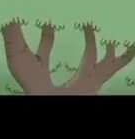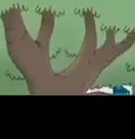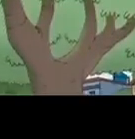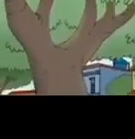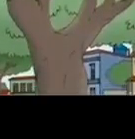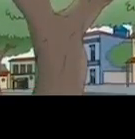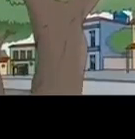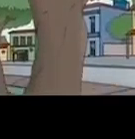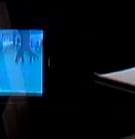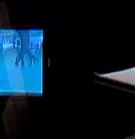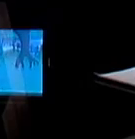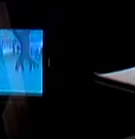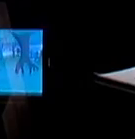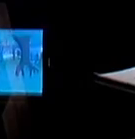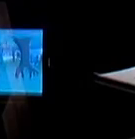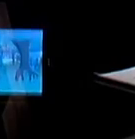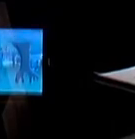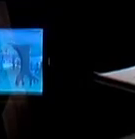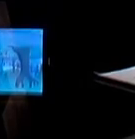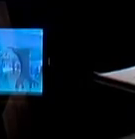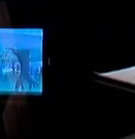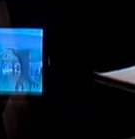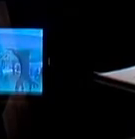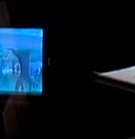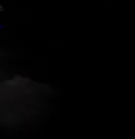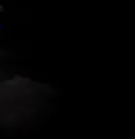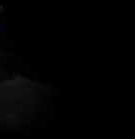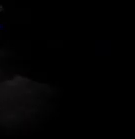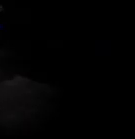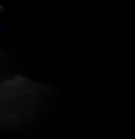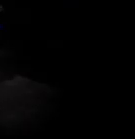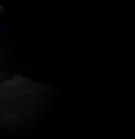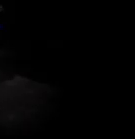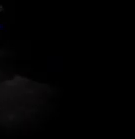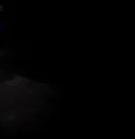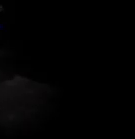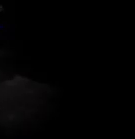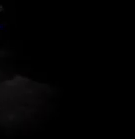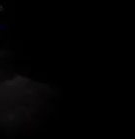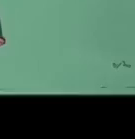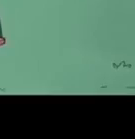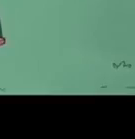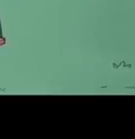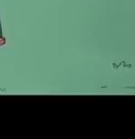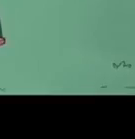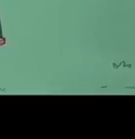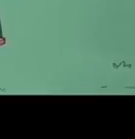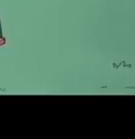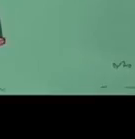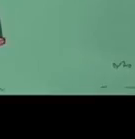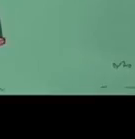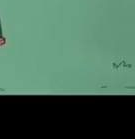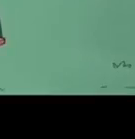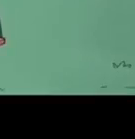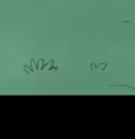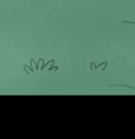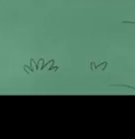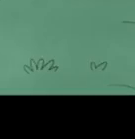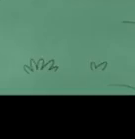aprendendo de tantas maneiras. Todo mundo fica